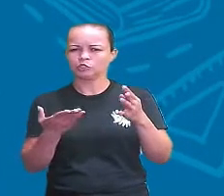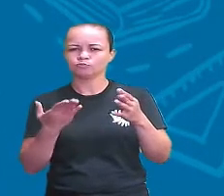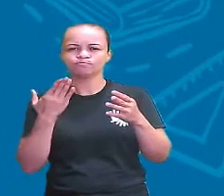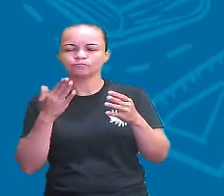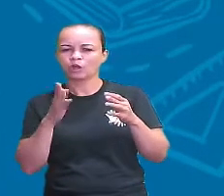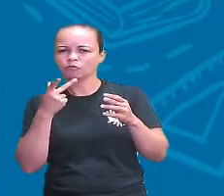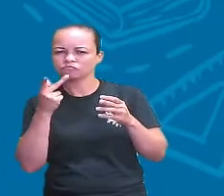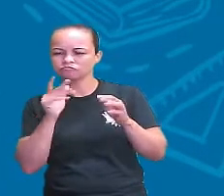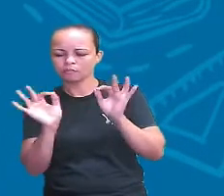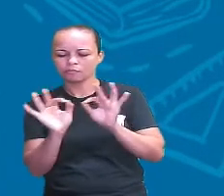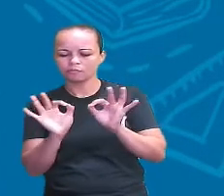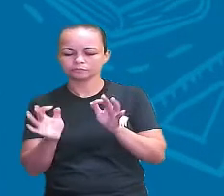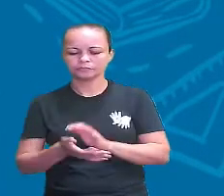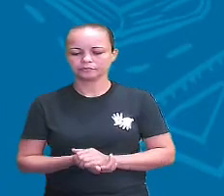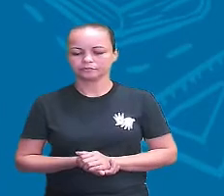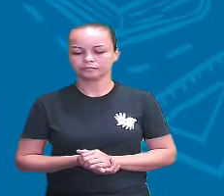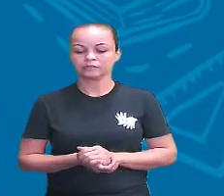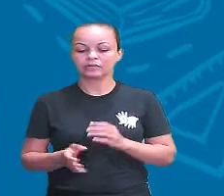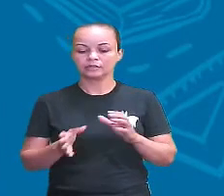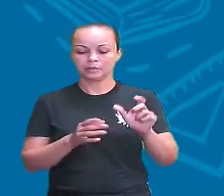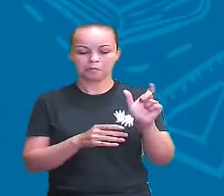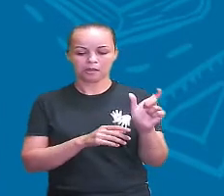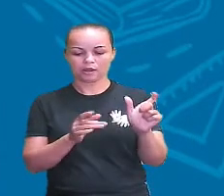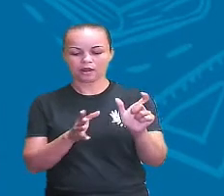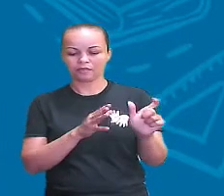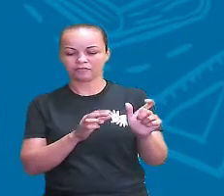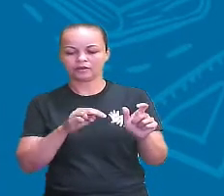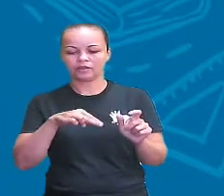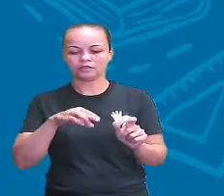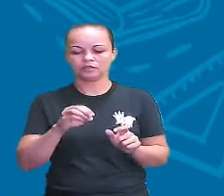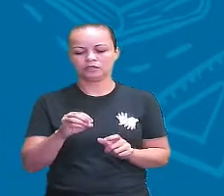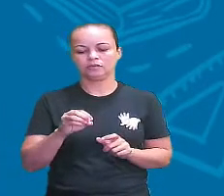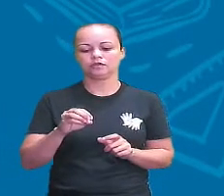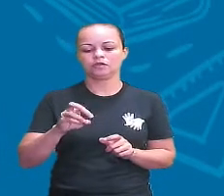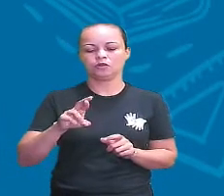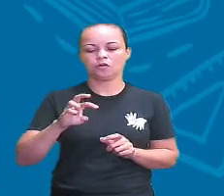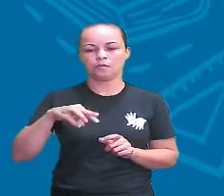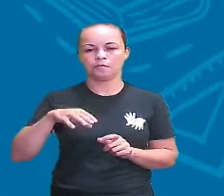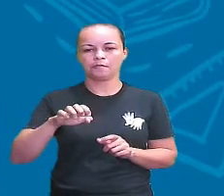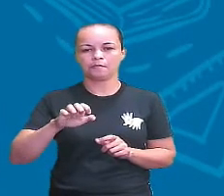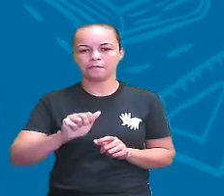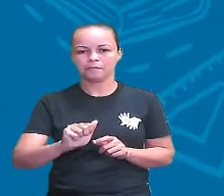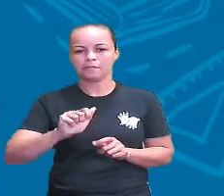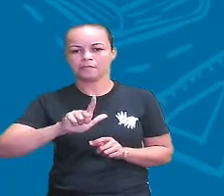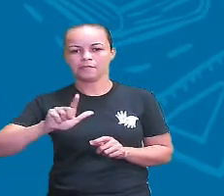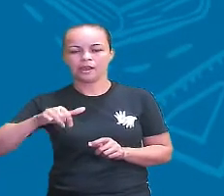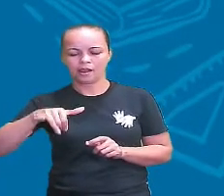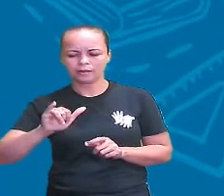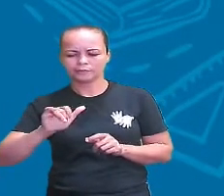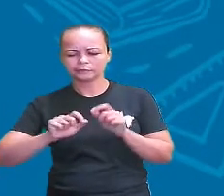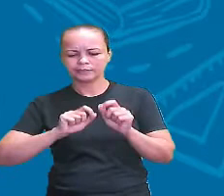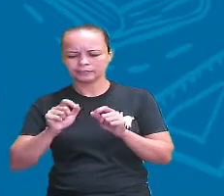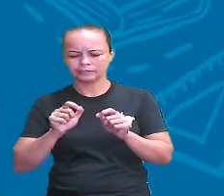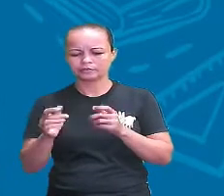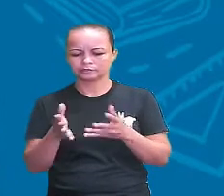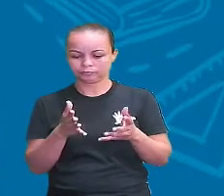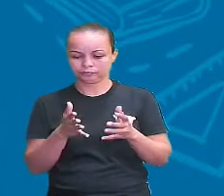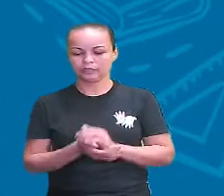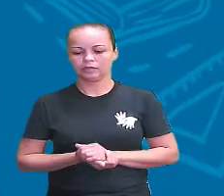palavra generally. Ou na letra D, sometimes pode ser grafado, ou seja, escrito como sometime.